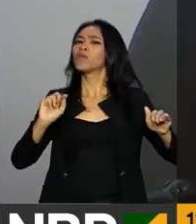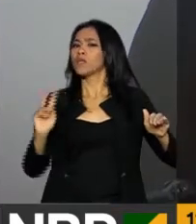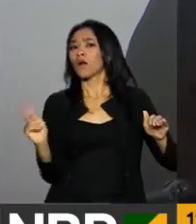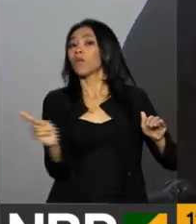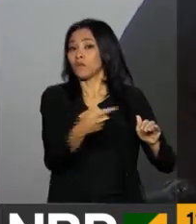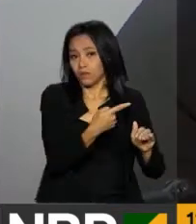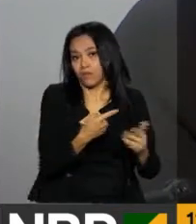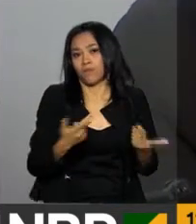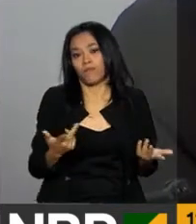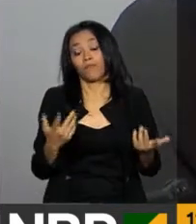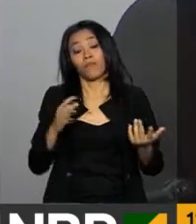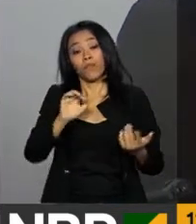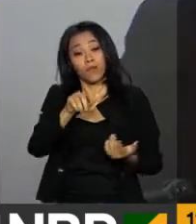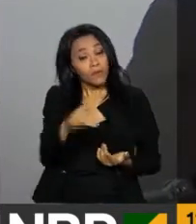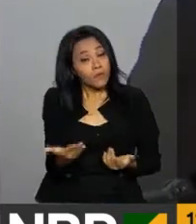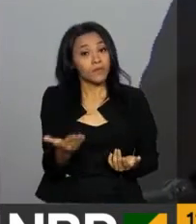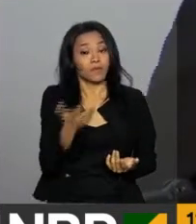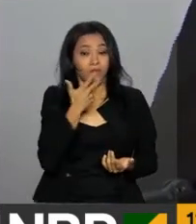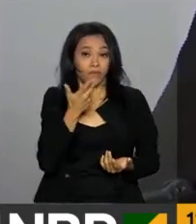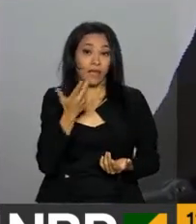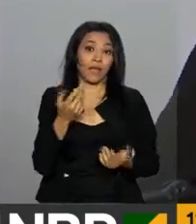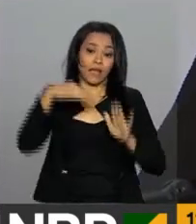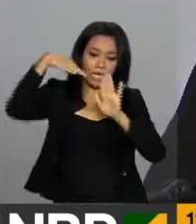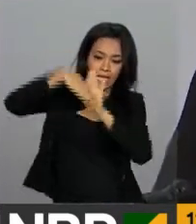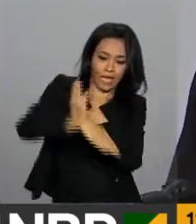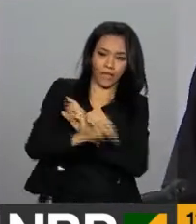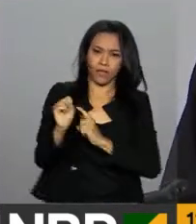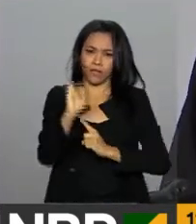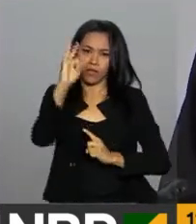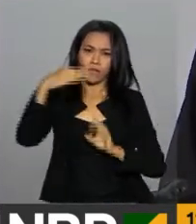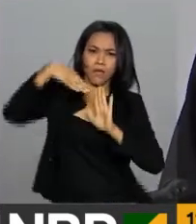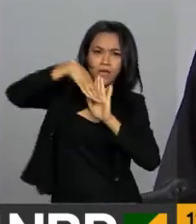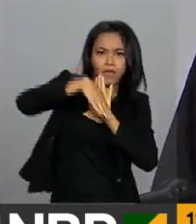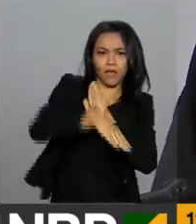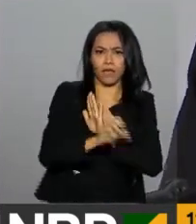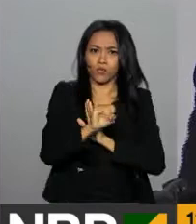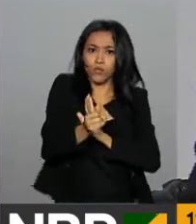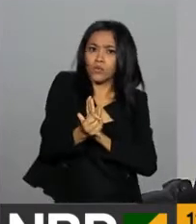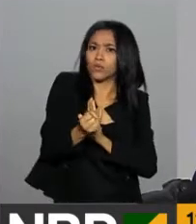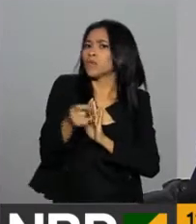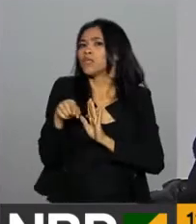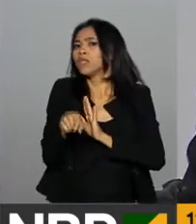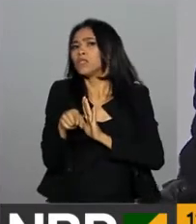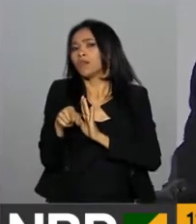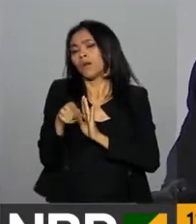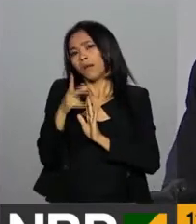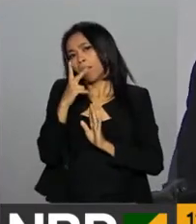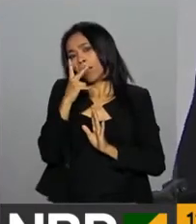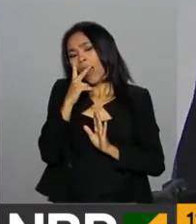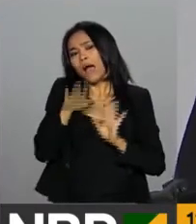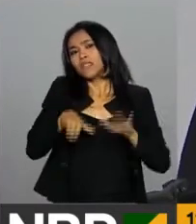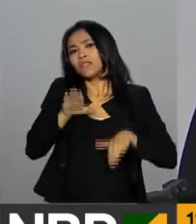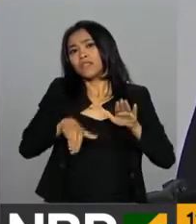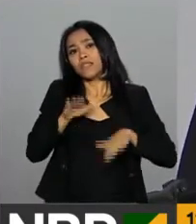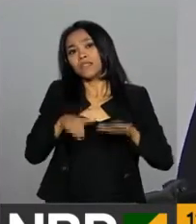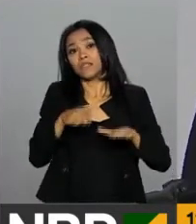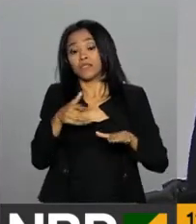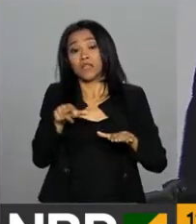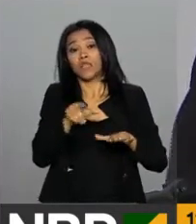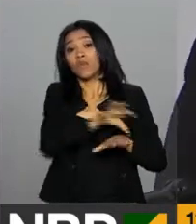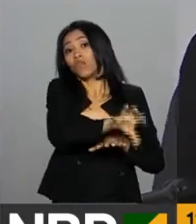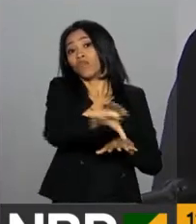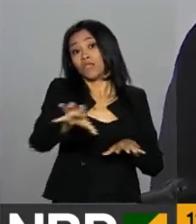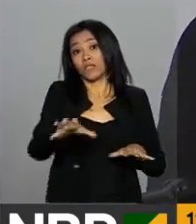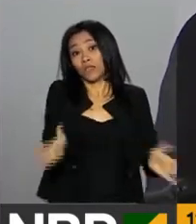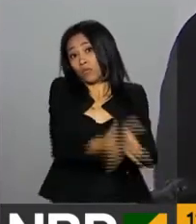evidentemente quando se fala em queda da inflação queda dos juros pode parecer que não atinge as camadas mais vulneráveis mas